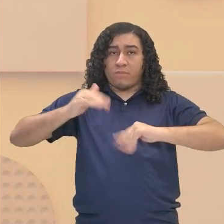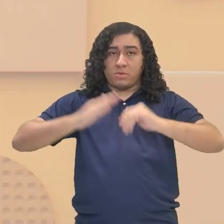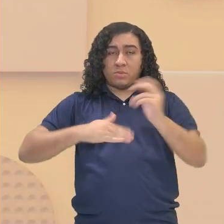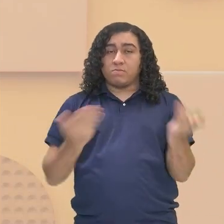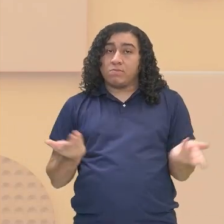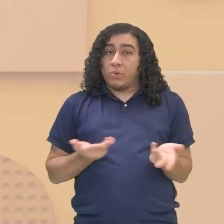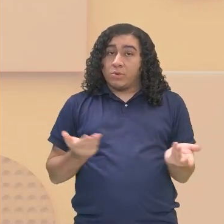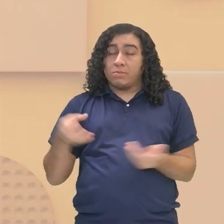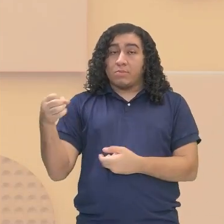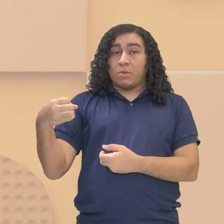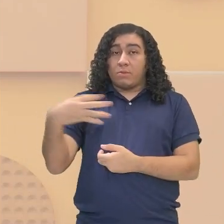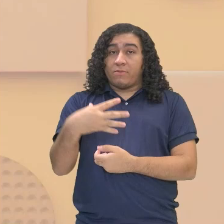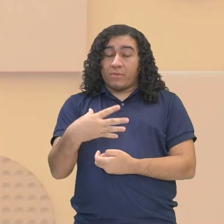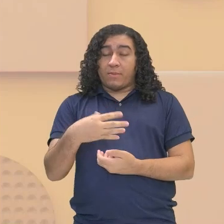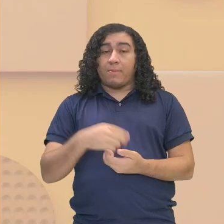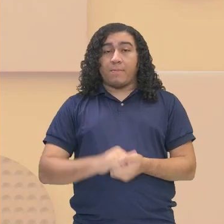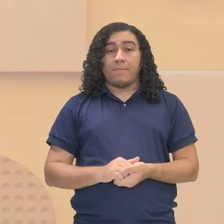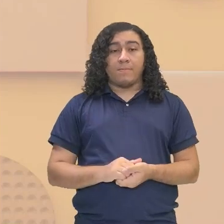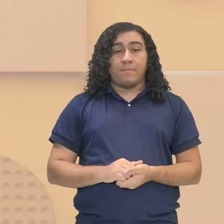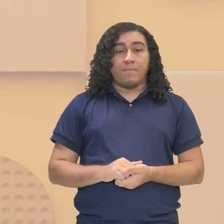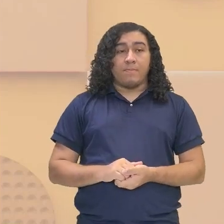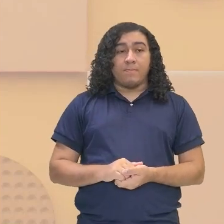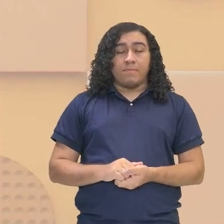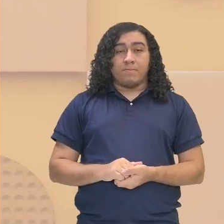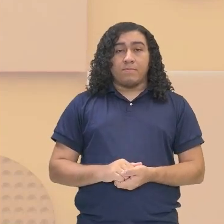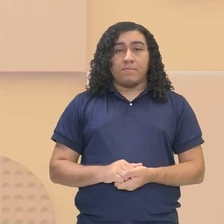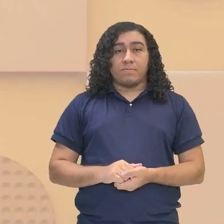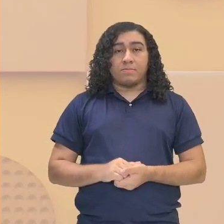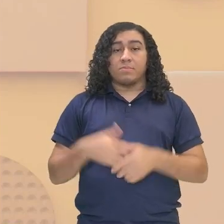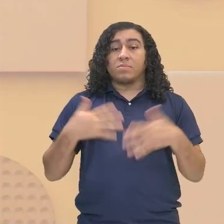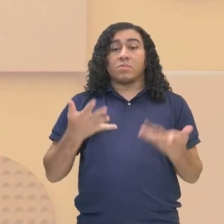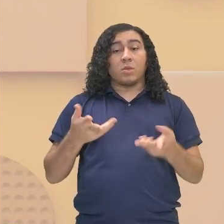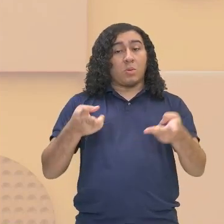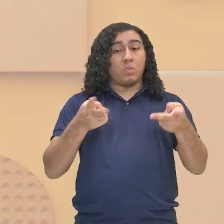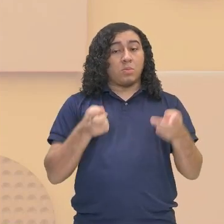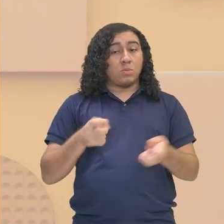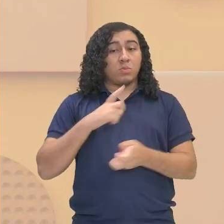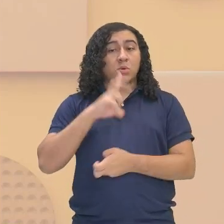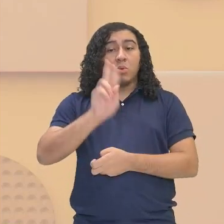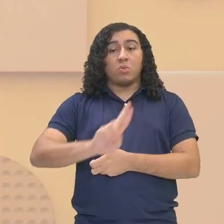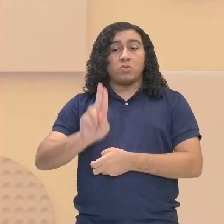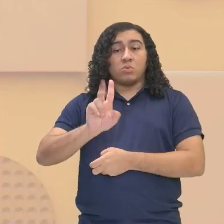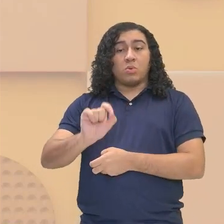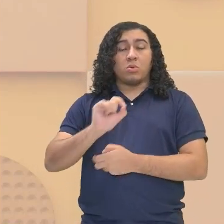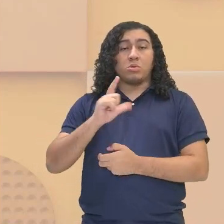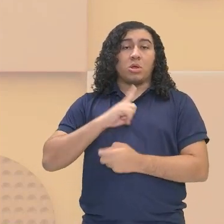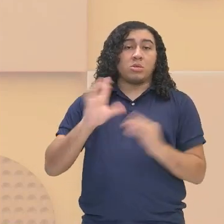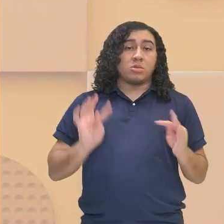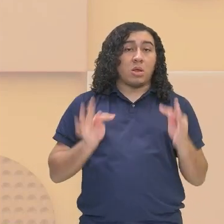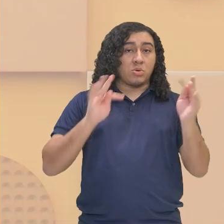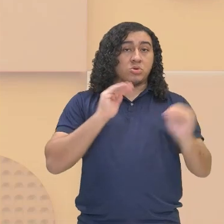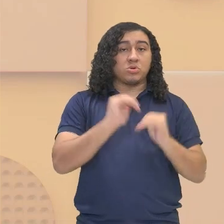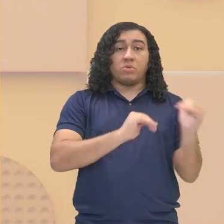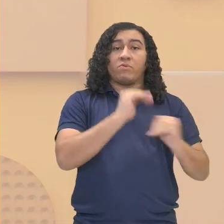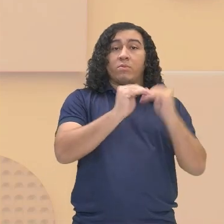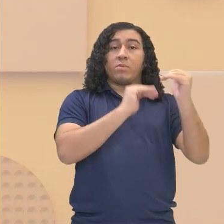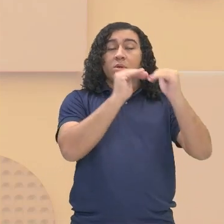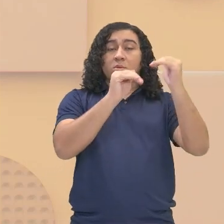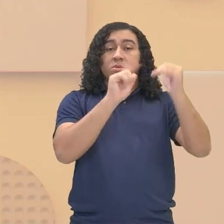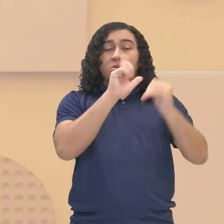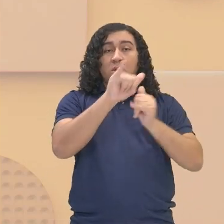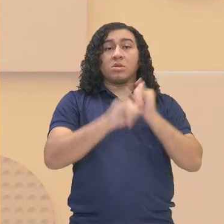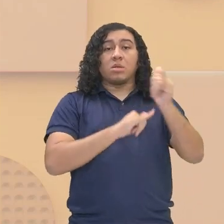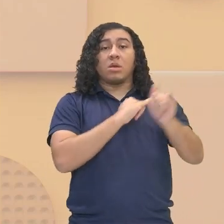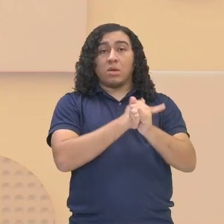não é mesmo? Então, olha só, aonde você vai se utilizar dessa ferramenta, desse avanço tecnológico que é a internet, não é